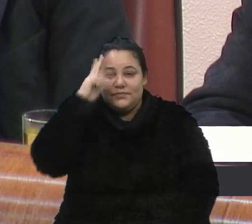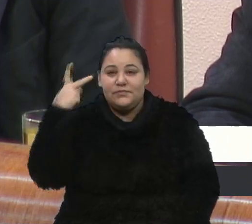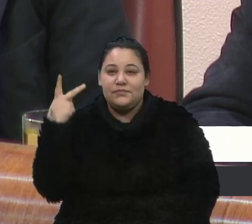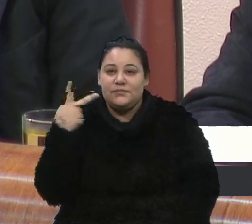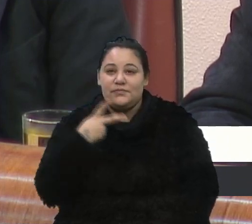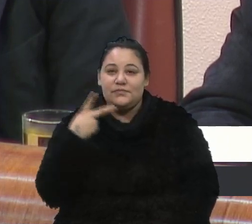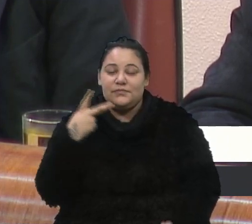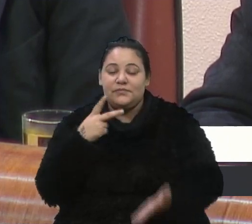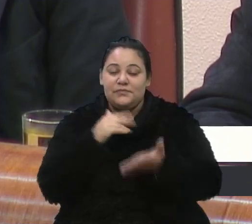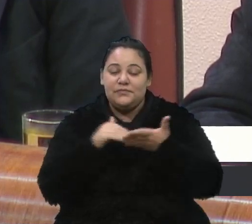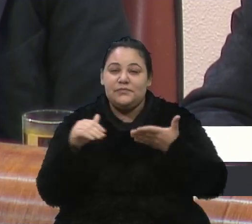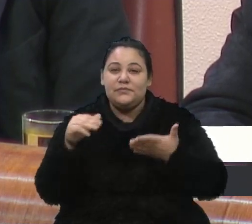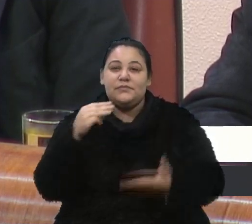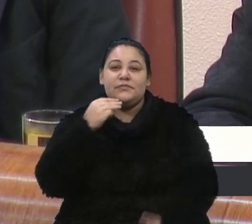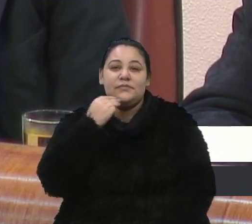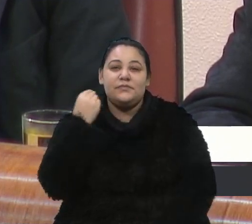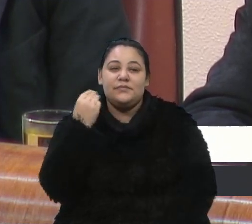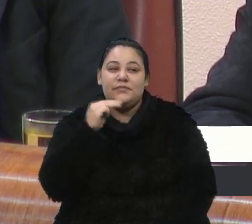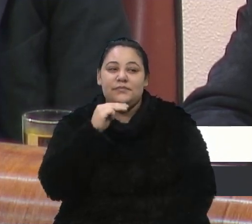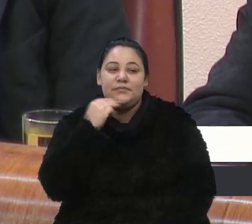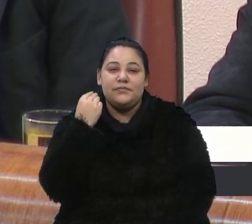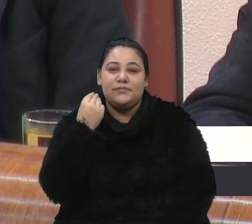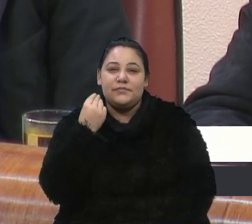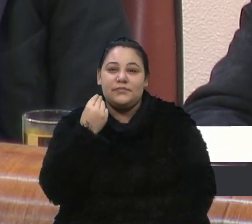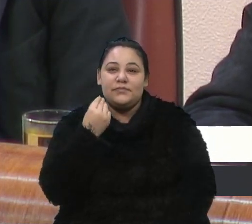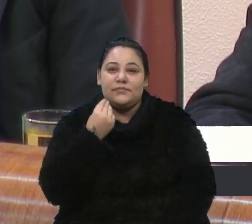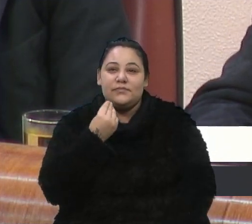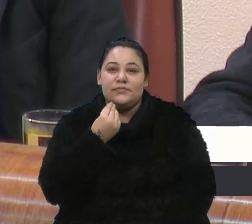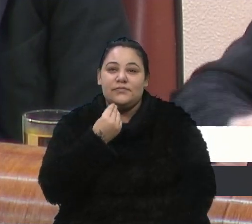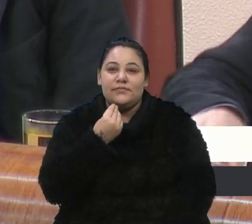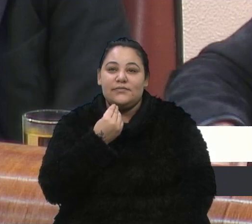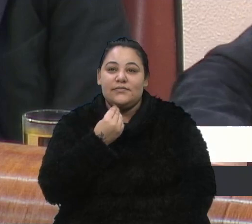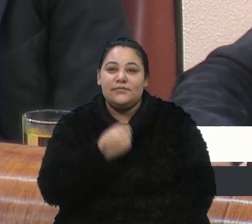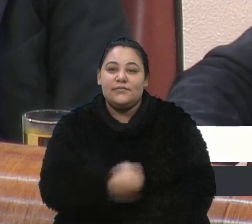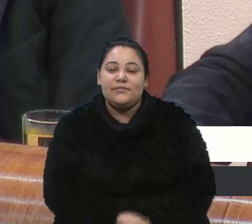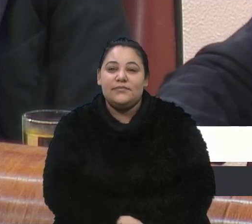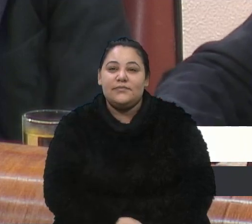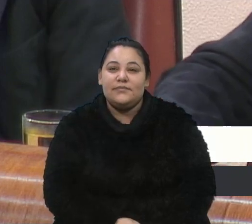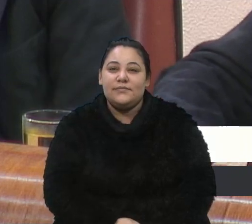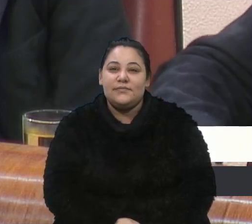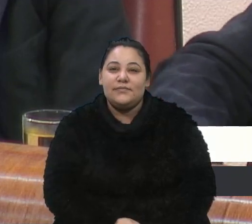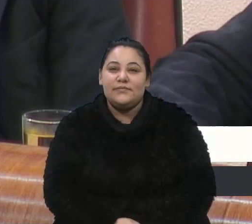segunda secretária Marisol Santos.